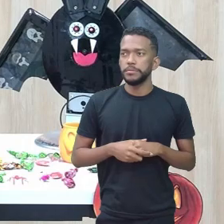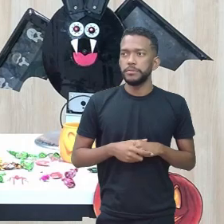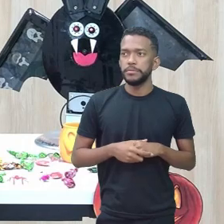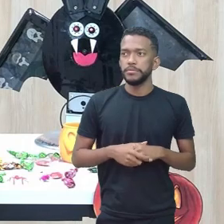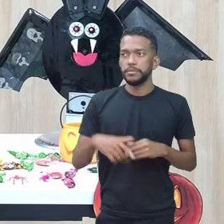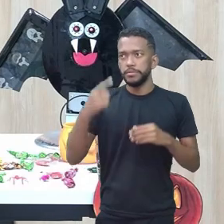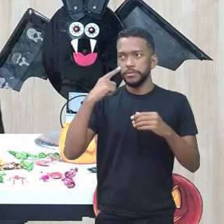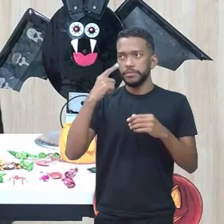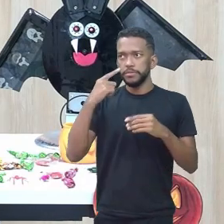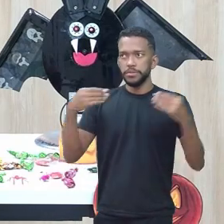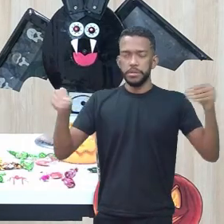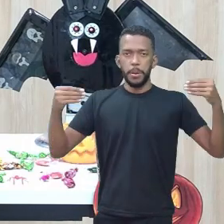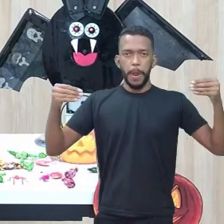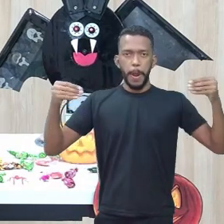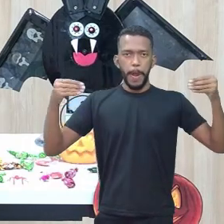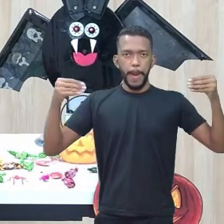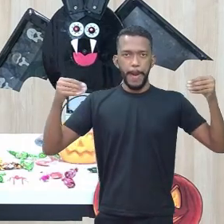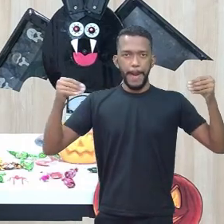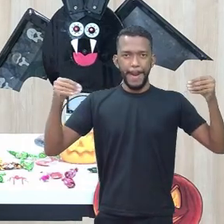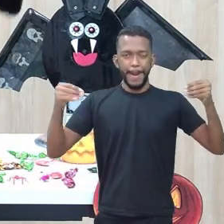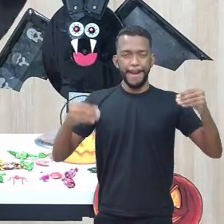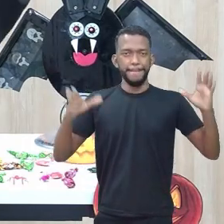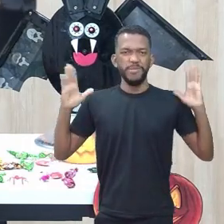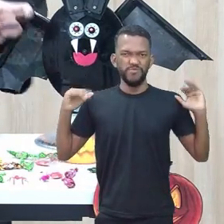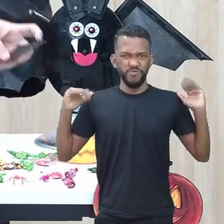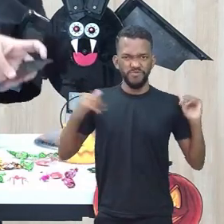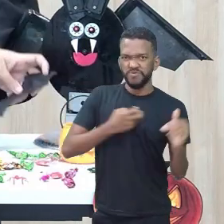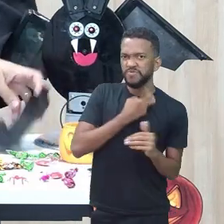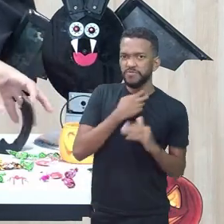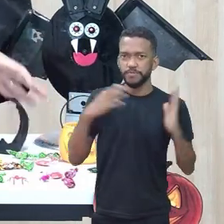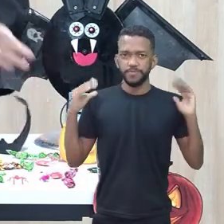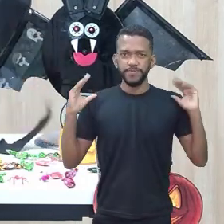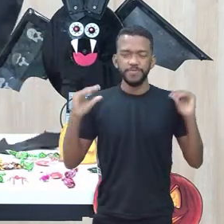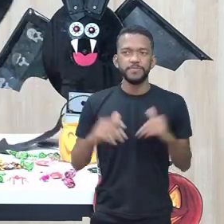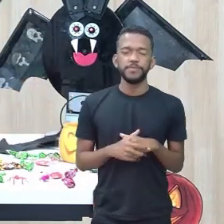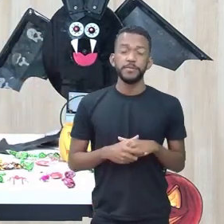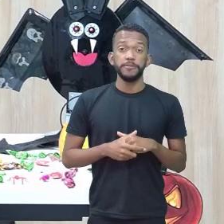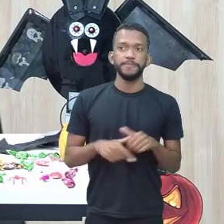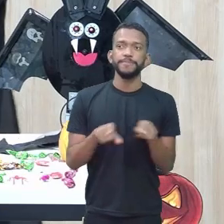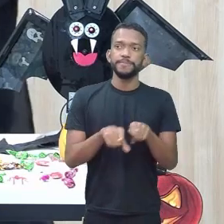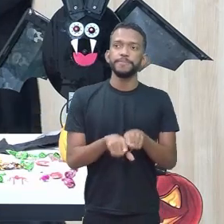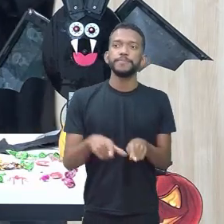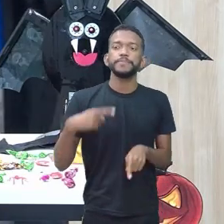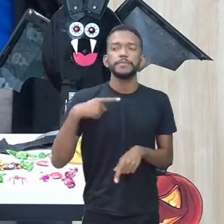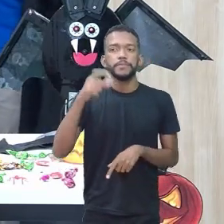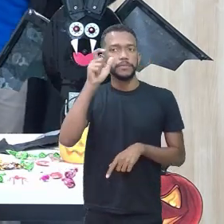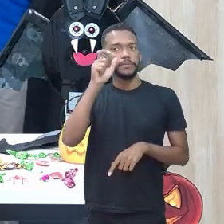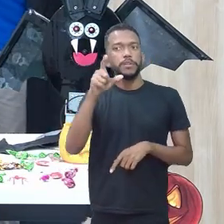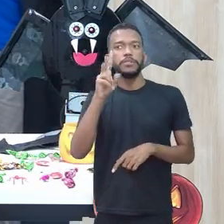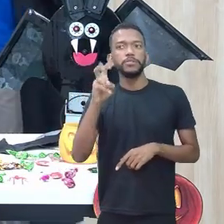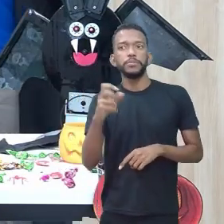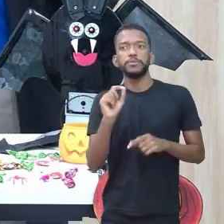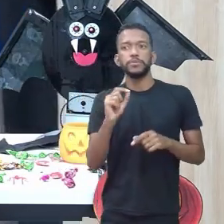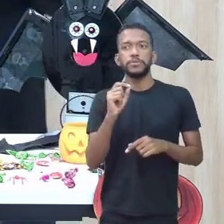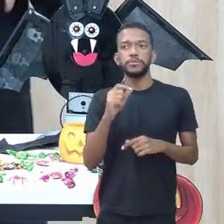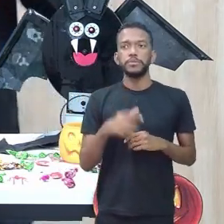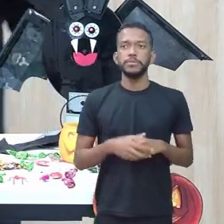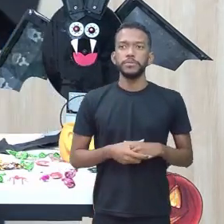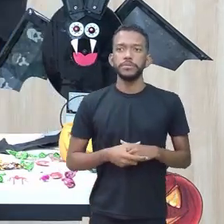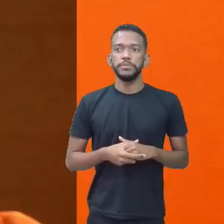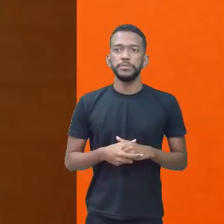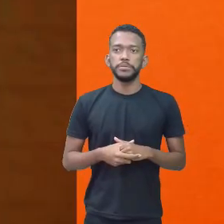na minha mão aqui. Ó. Então, temos uma ideia também interessante que é das máscaras, tá bom?